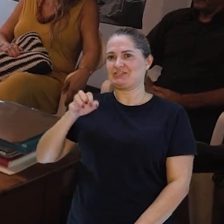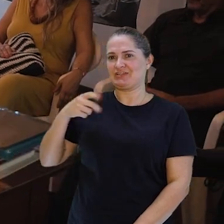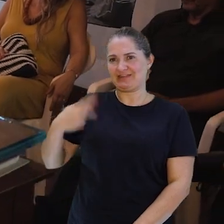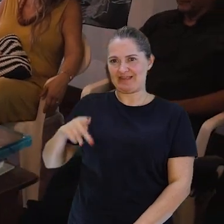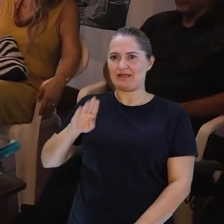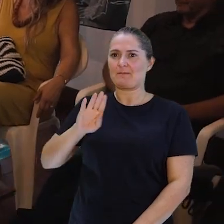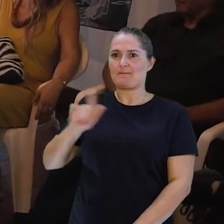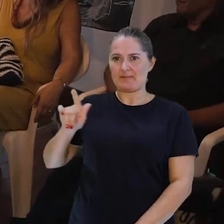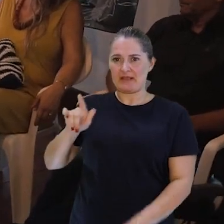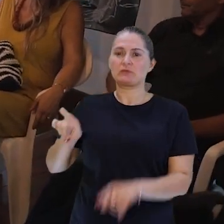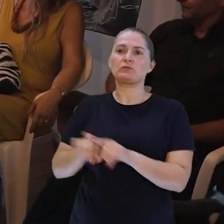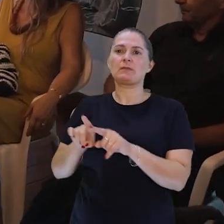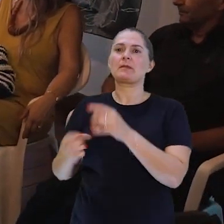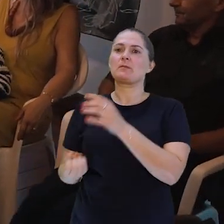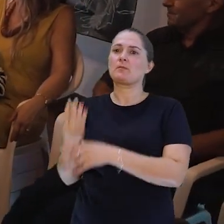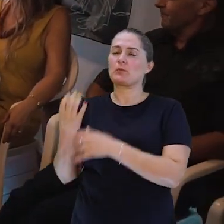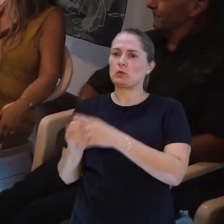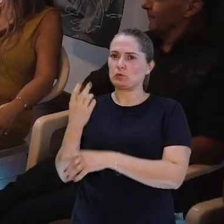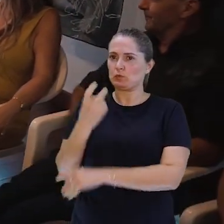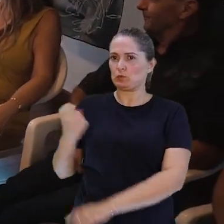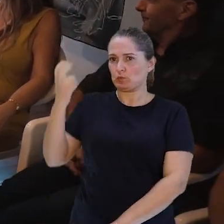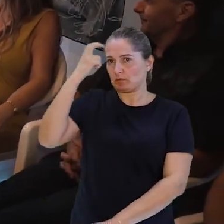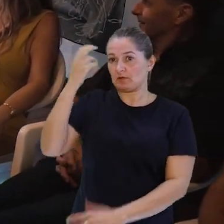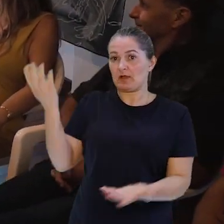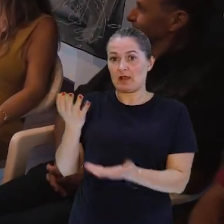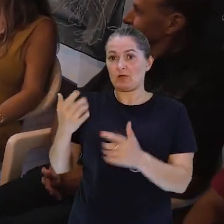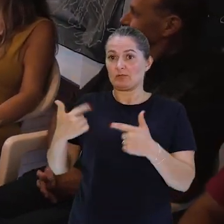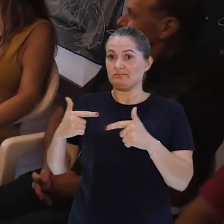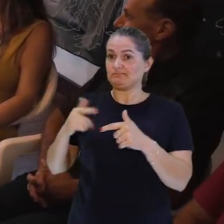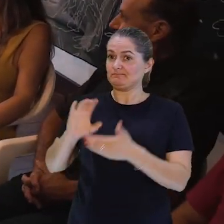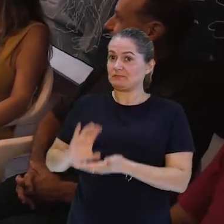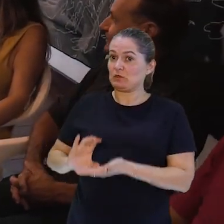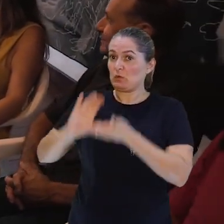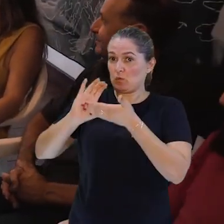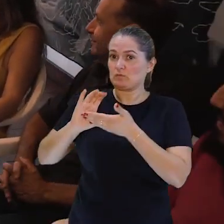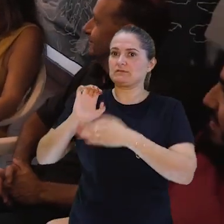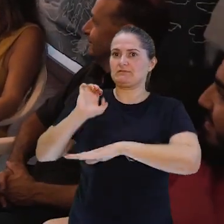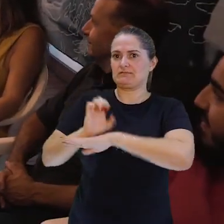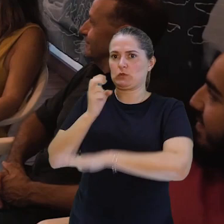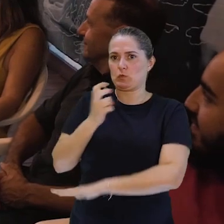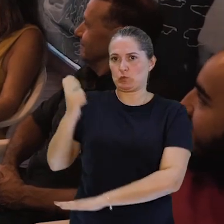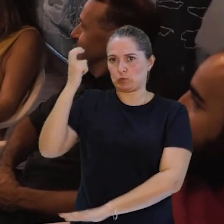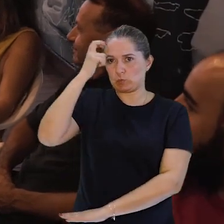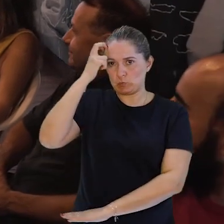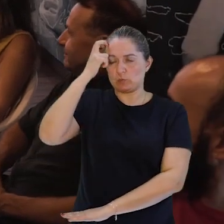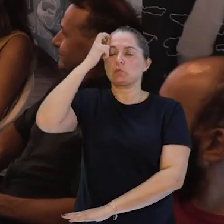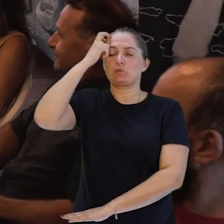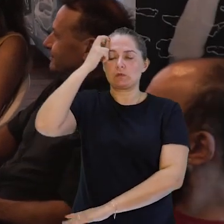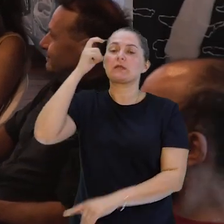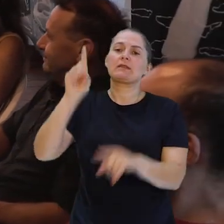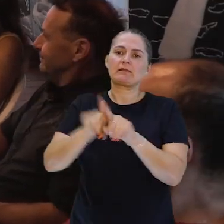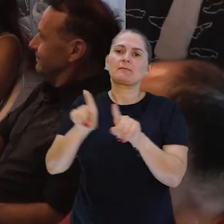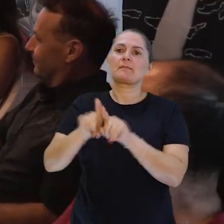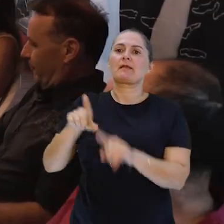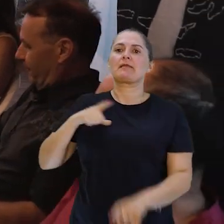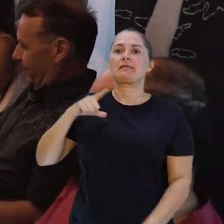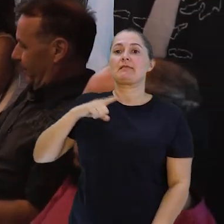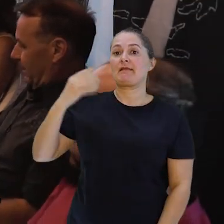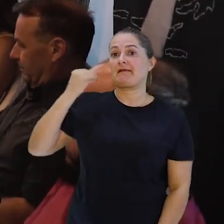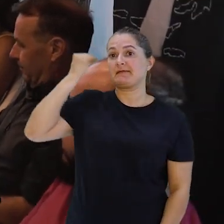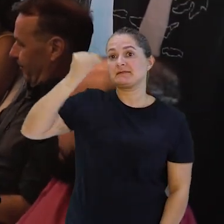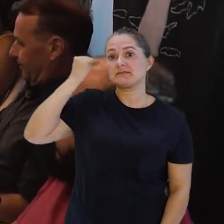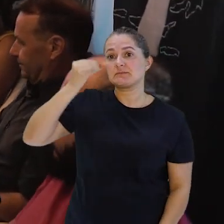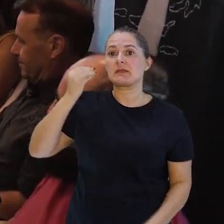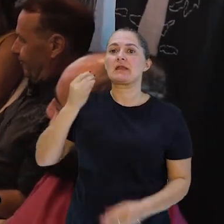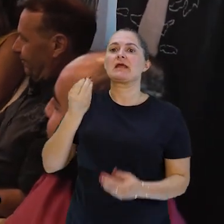cultural também. Agora ele é conselheiro do Conselho Estadual de Cultura, então também tem experiência